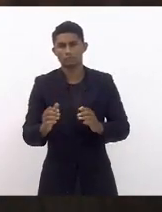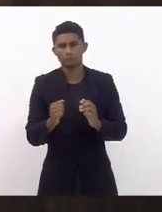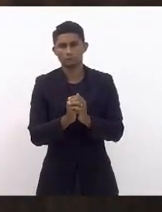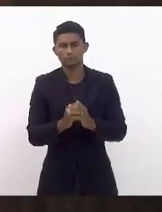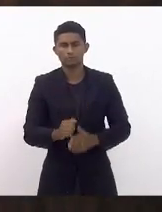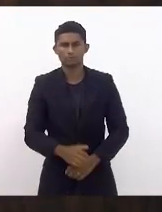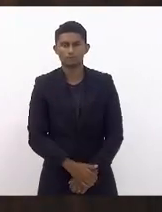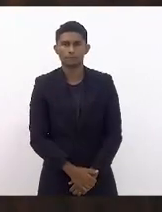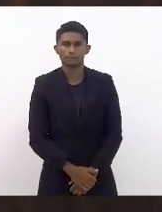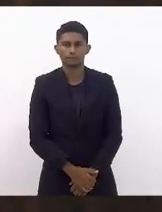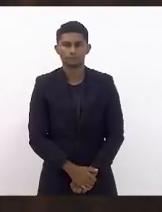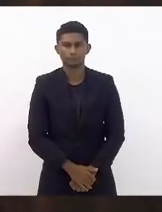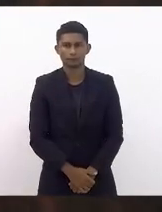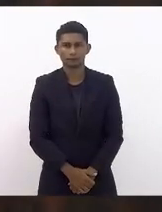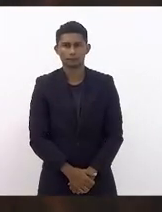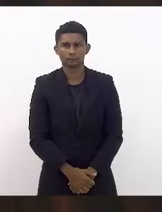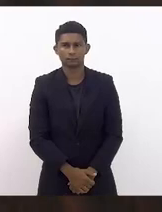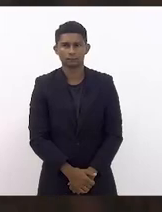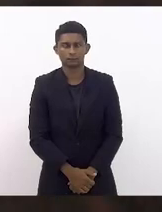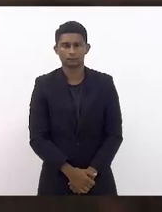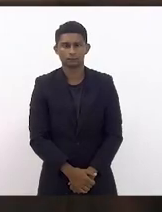Amém.